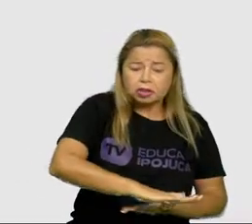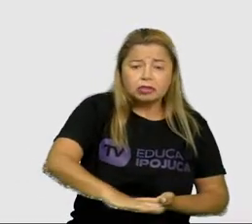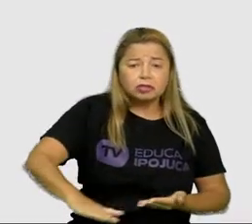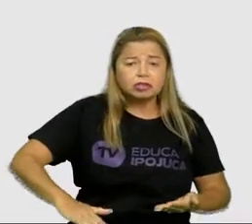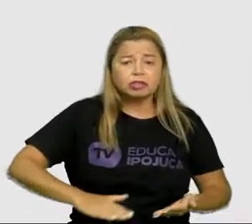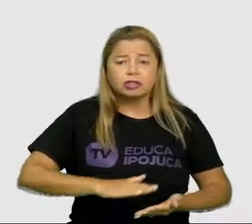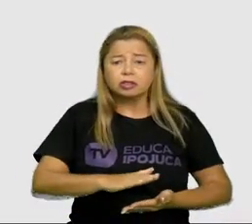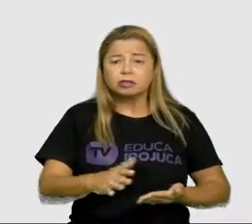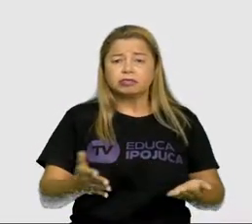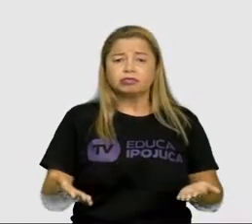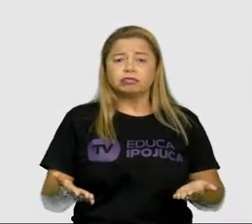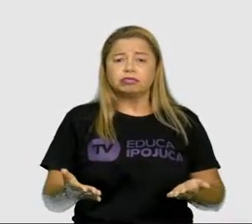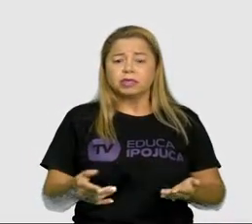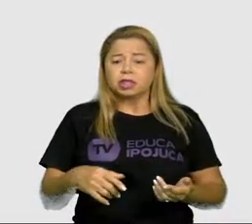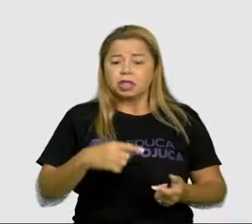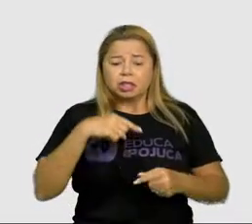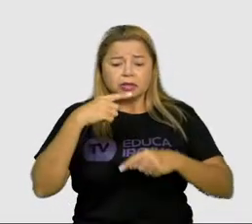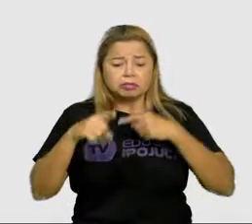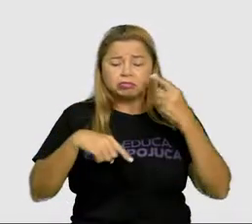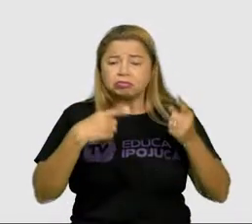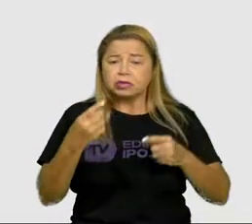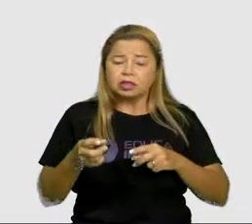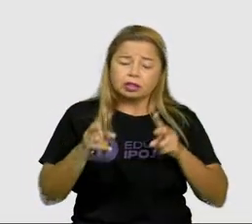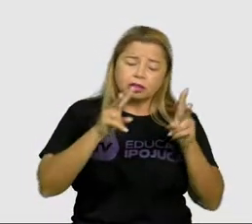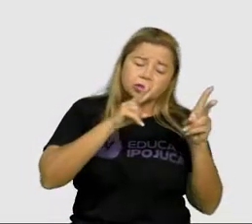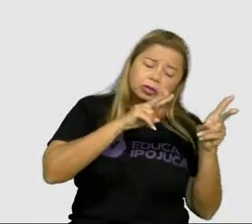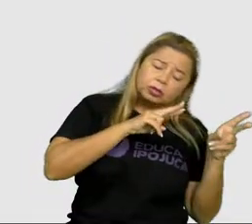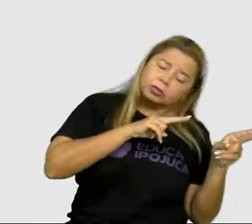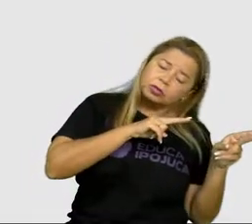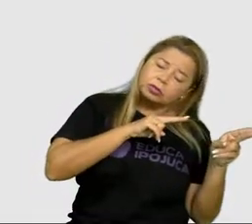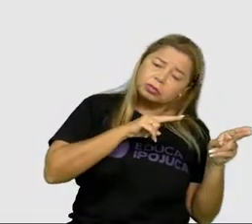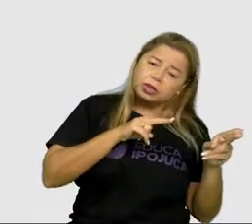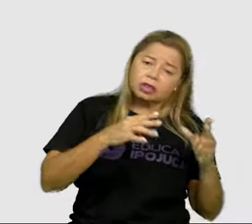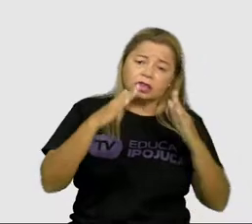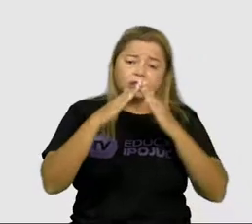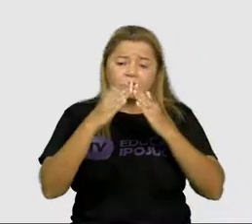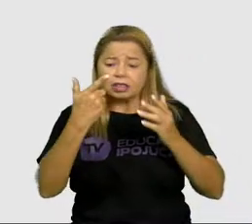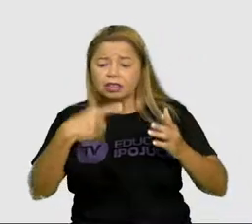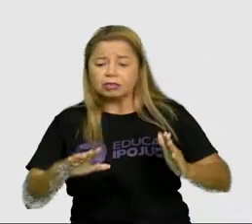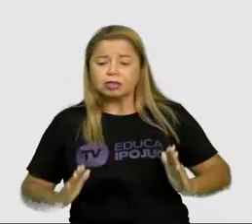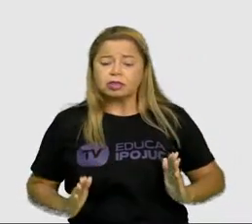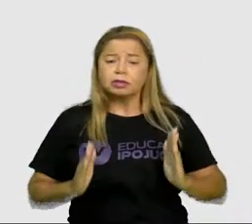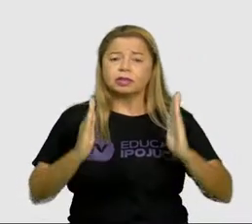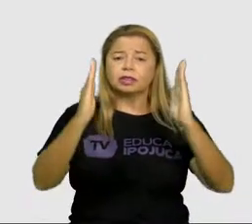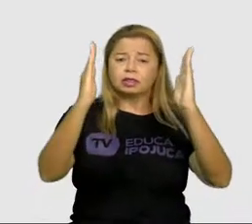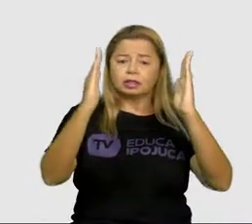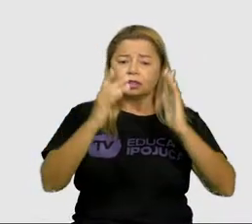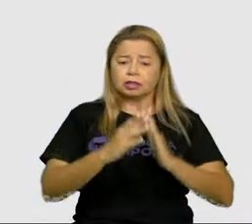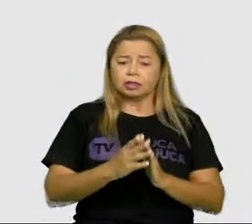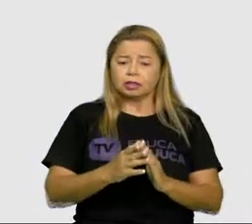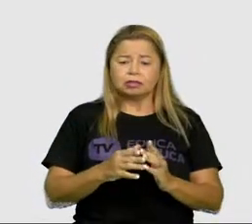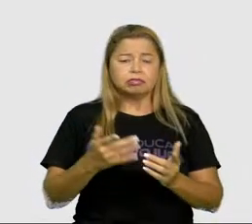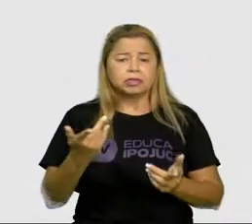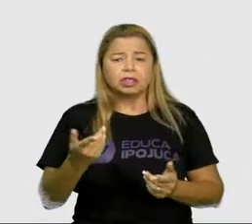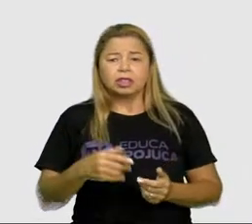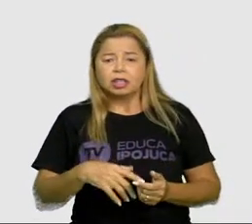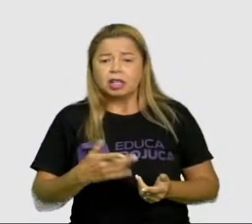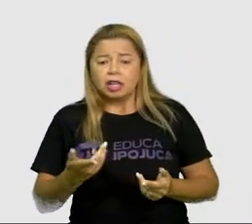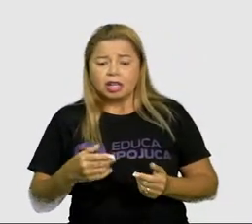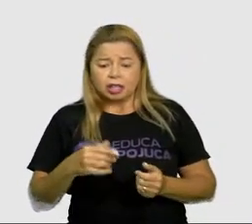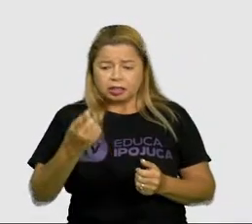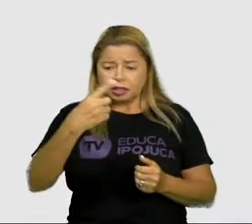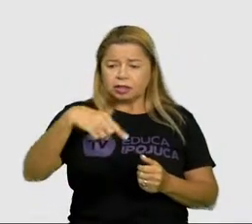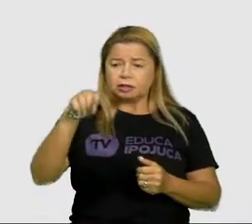podia dormir na rede. Porque a casa não tinha parede, ninguém podia fazer